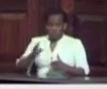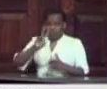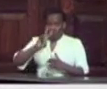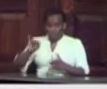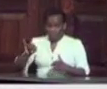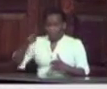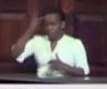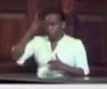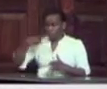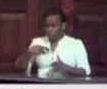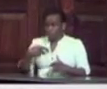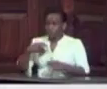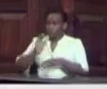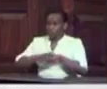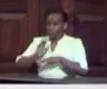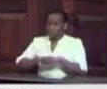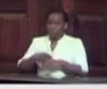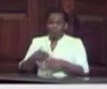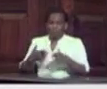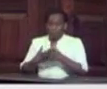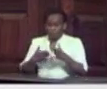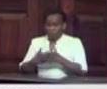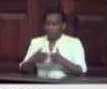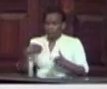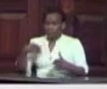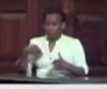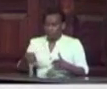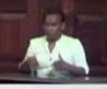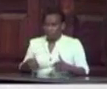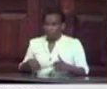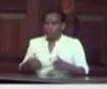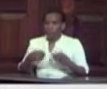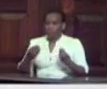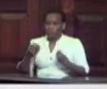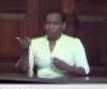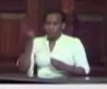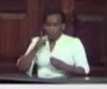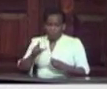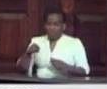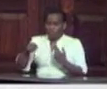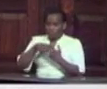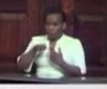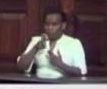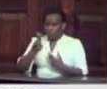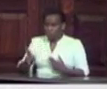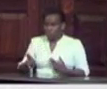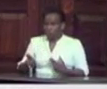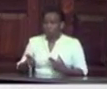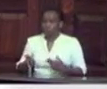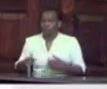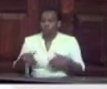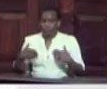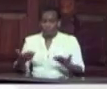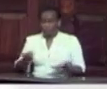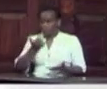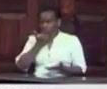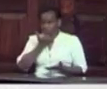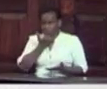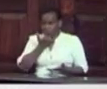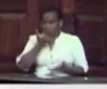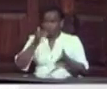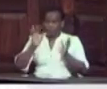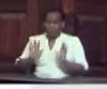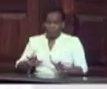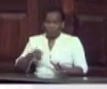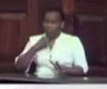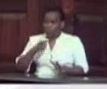que se autodeclarar nessa faixa salarial para ganhar o bilhete único, me desculpem, mas